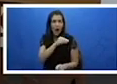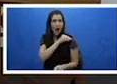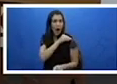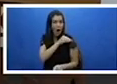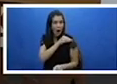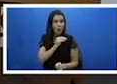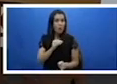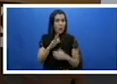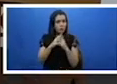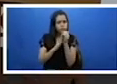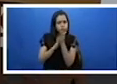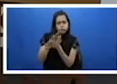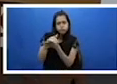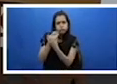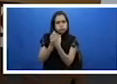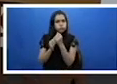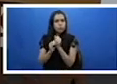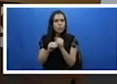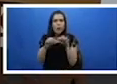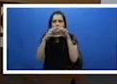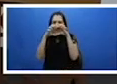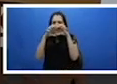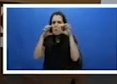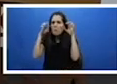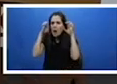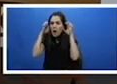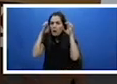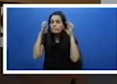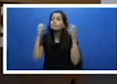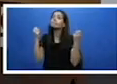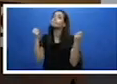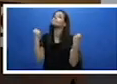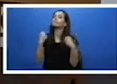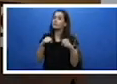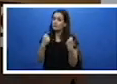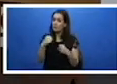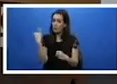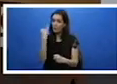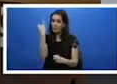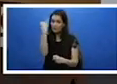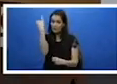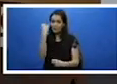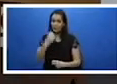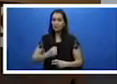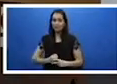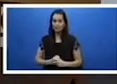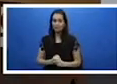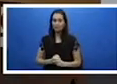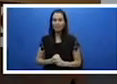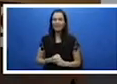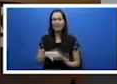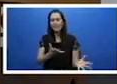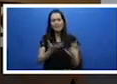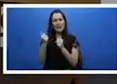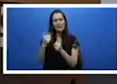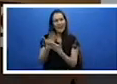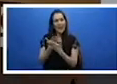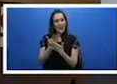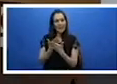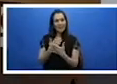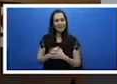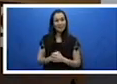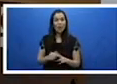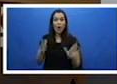quando necessário, utilizando as máscaras, correto? Vamos lá para a nossa aula? Nós